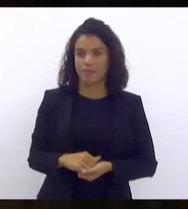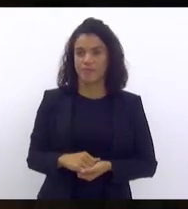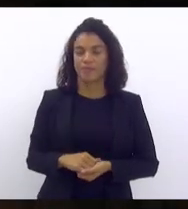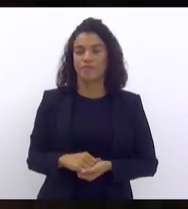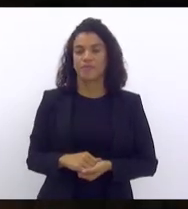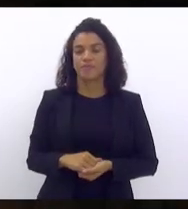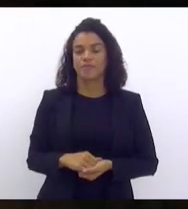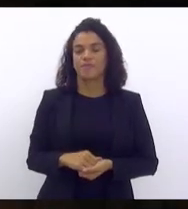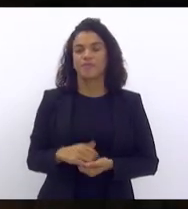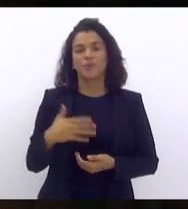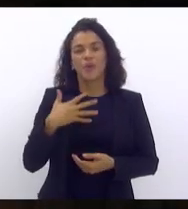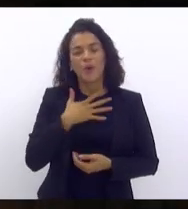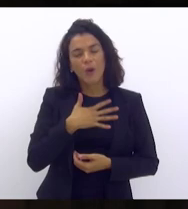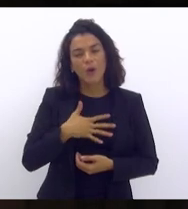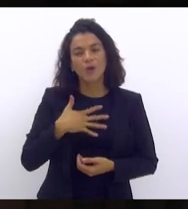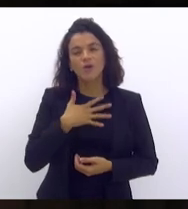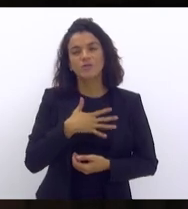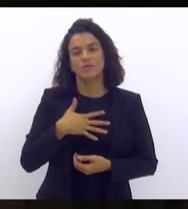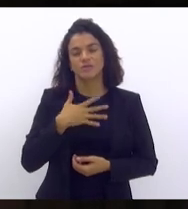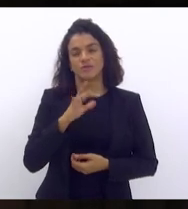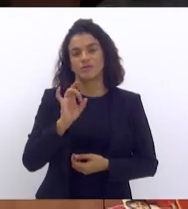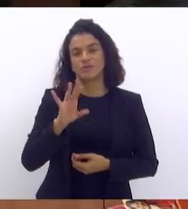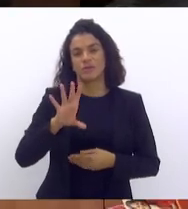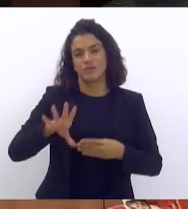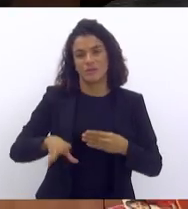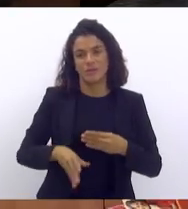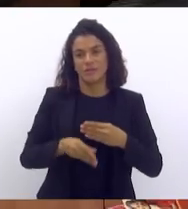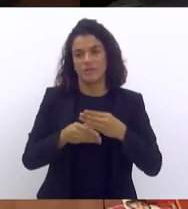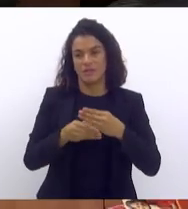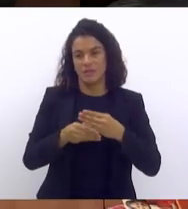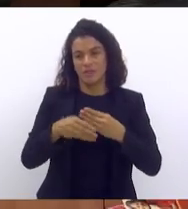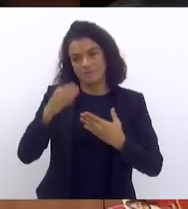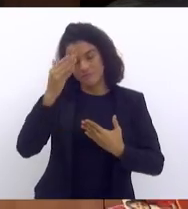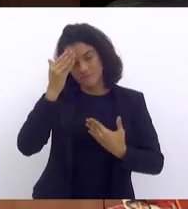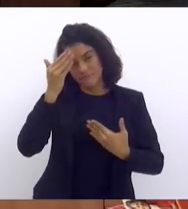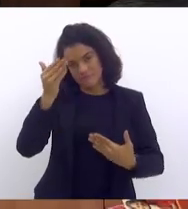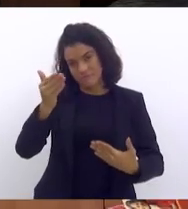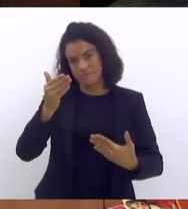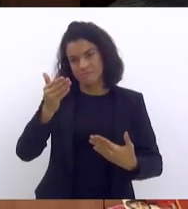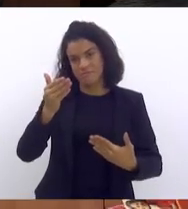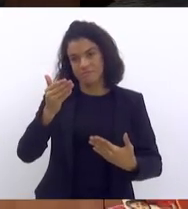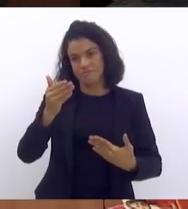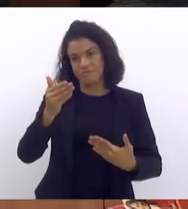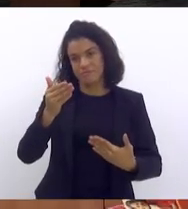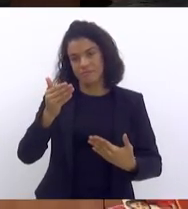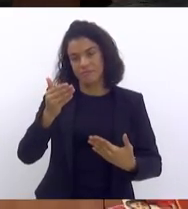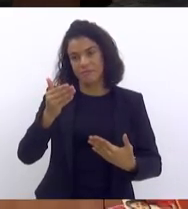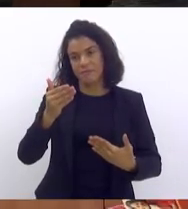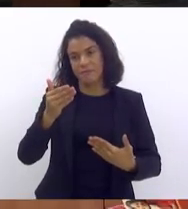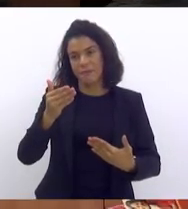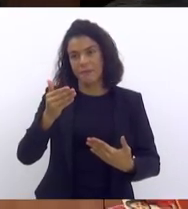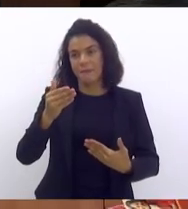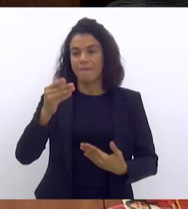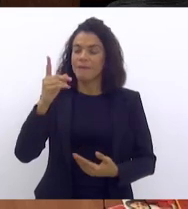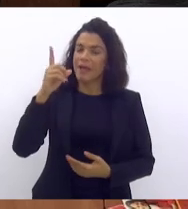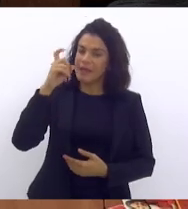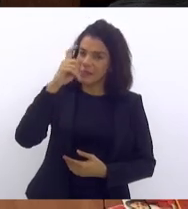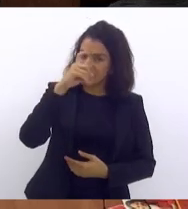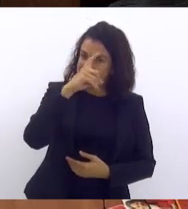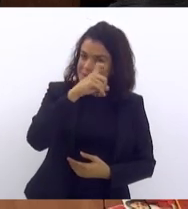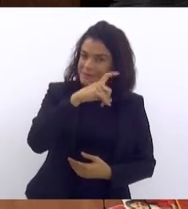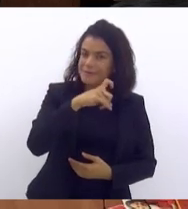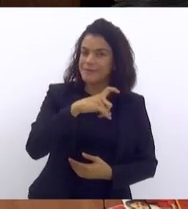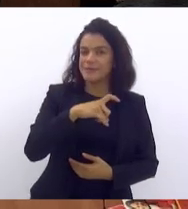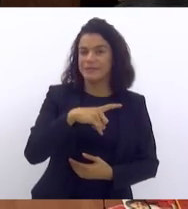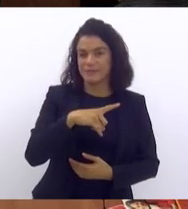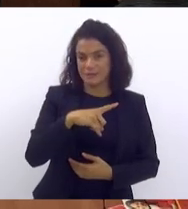Eu gostaria só de reiterar aqui um agradecimento a todos vocês, né? É difícil o